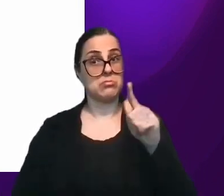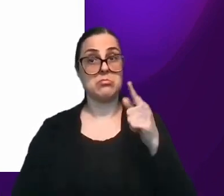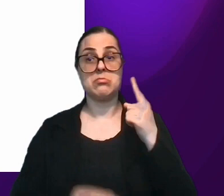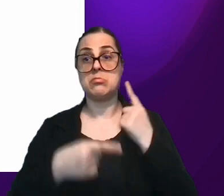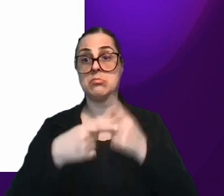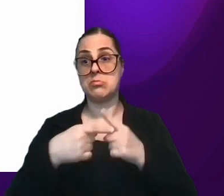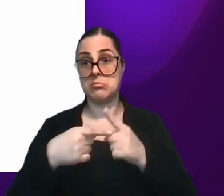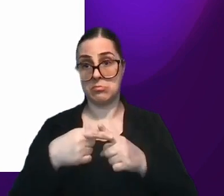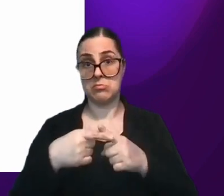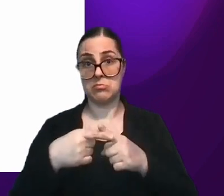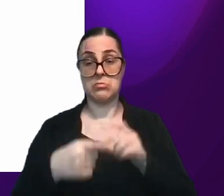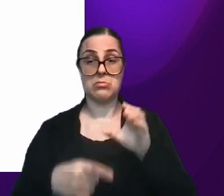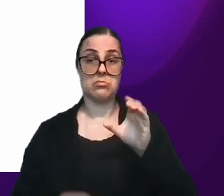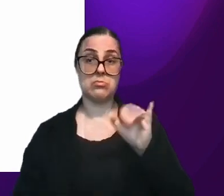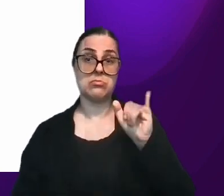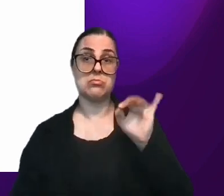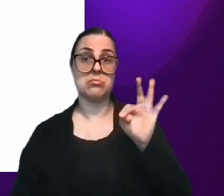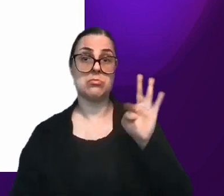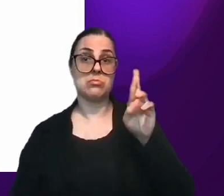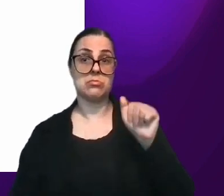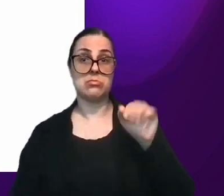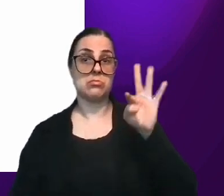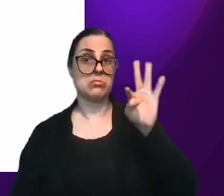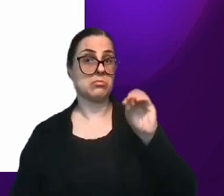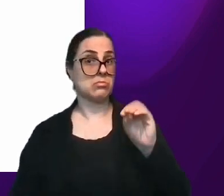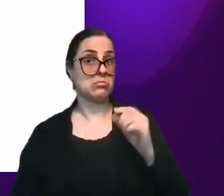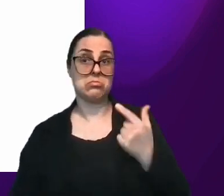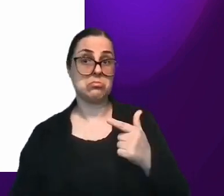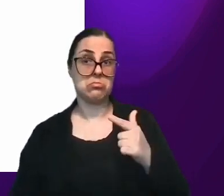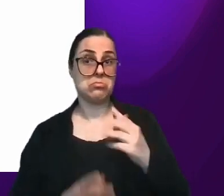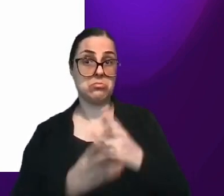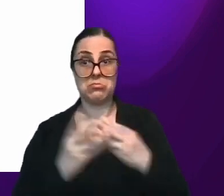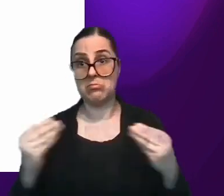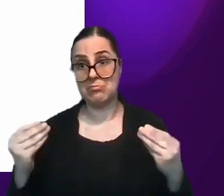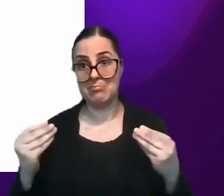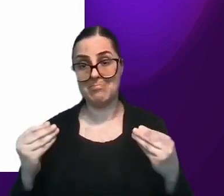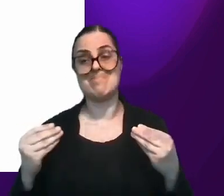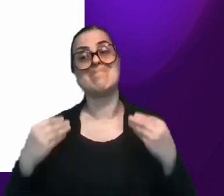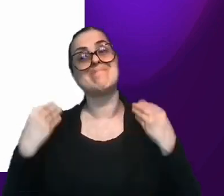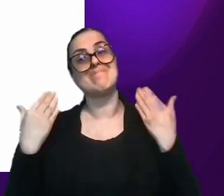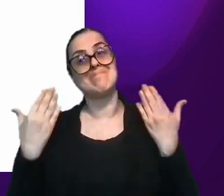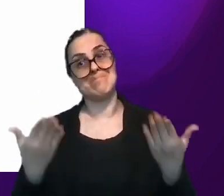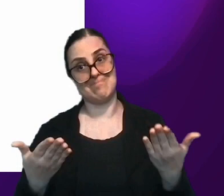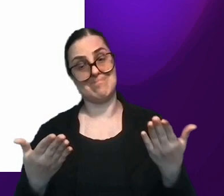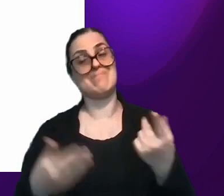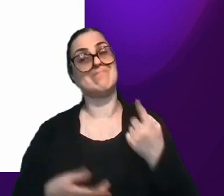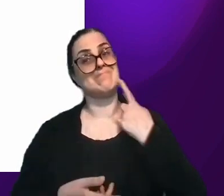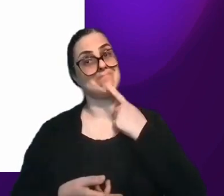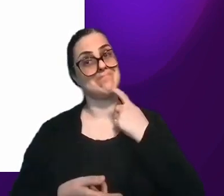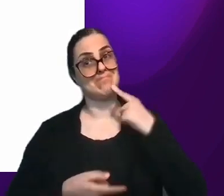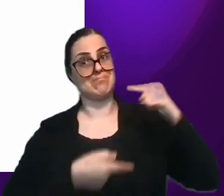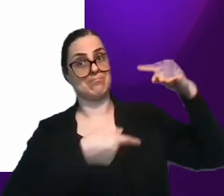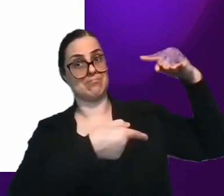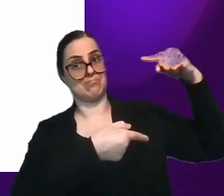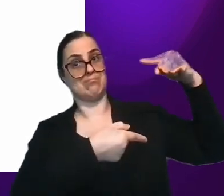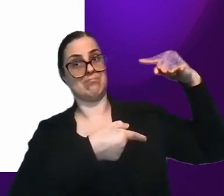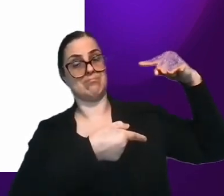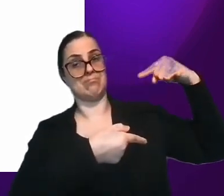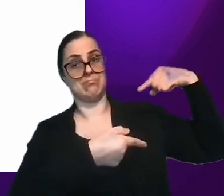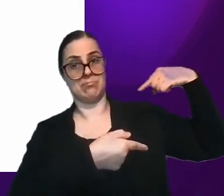citrato, deixa de existir. Então, muitas vezes, a concentração de bicarbonato usual da bolsa não é suficiente para isso. Então,